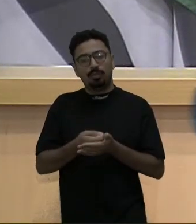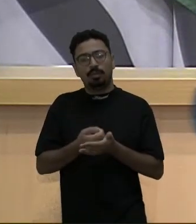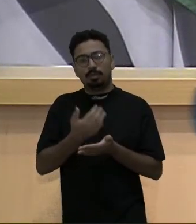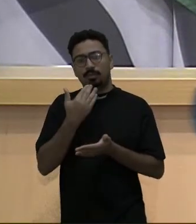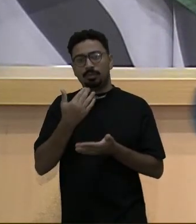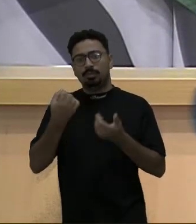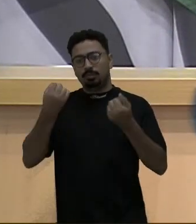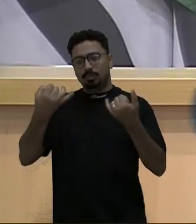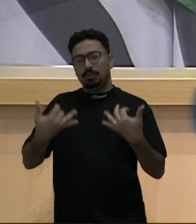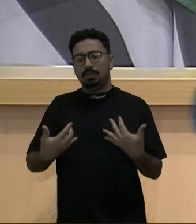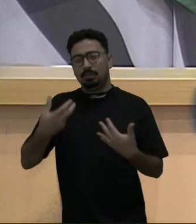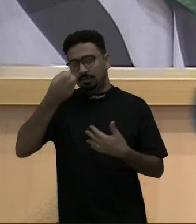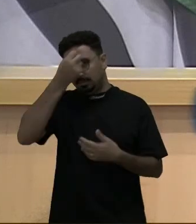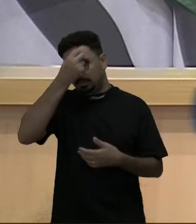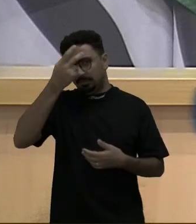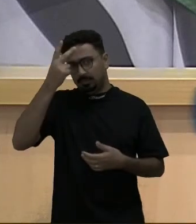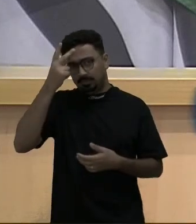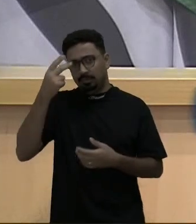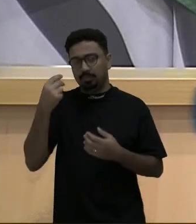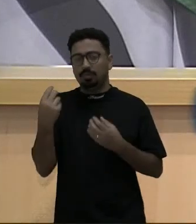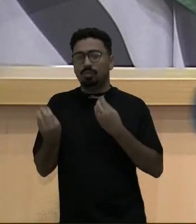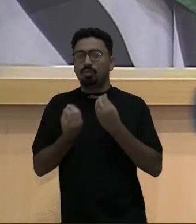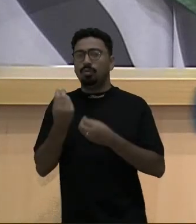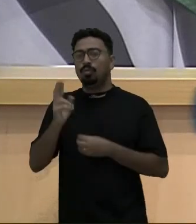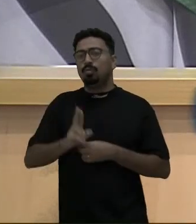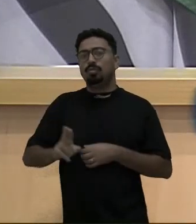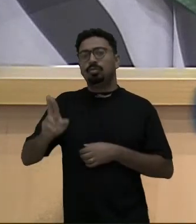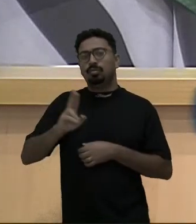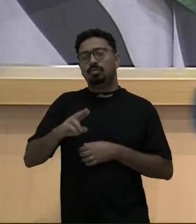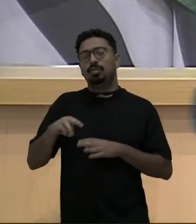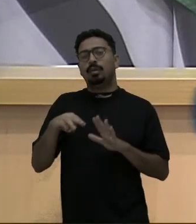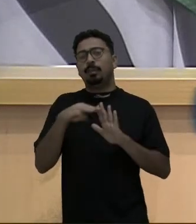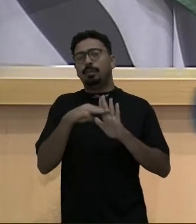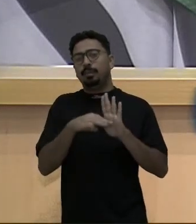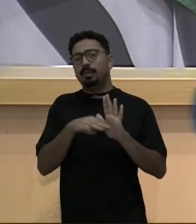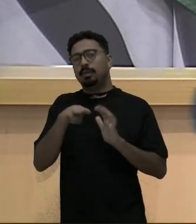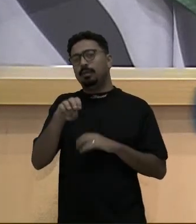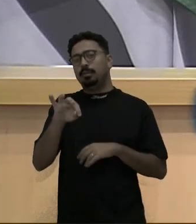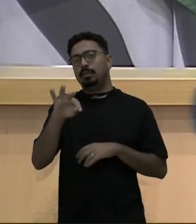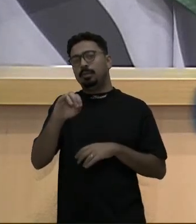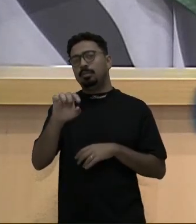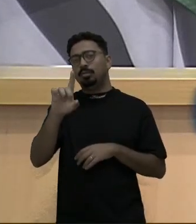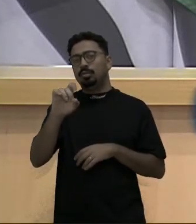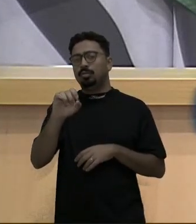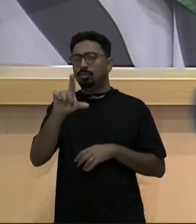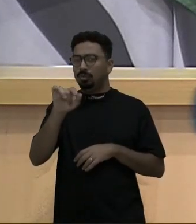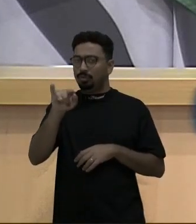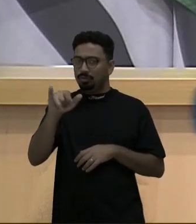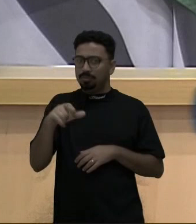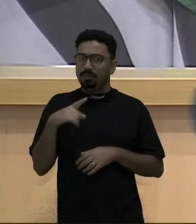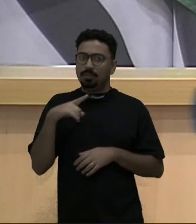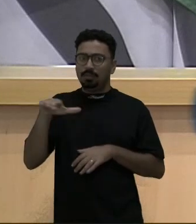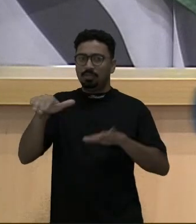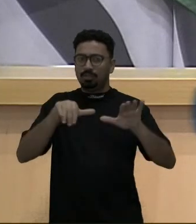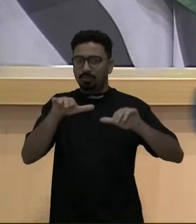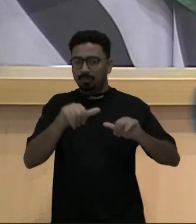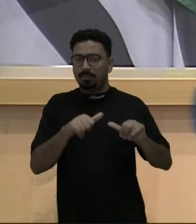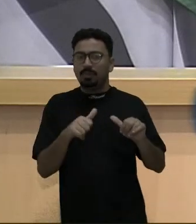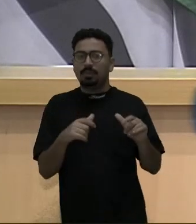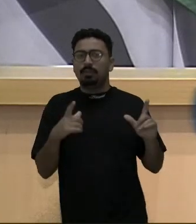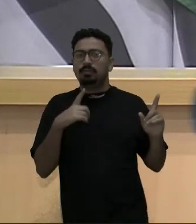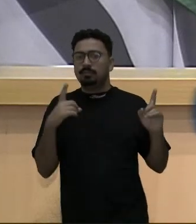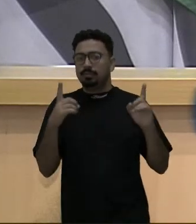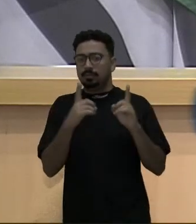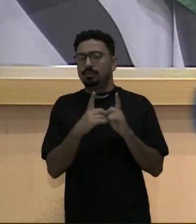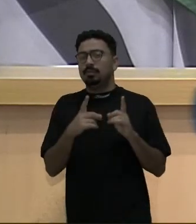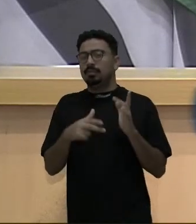explicações da Prefeitura em como é utilizado a metodologia para o chamamento, para as consultas, para as